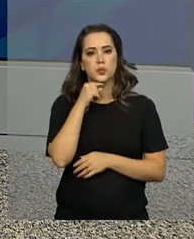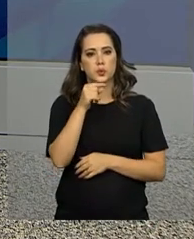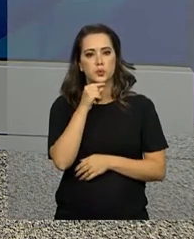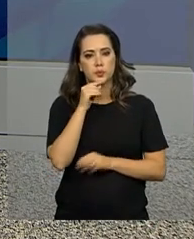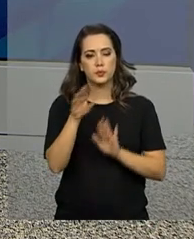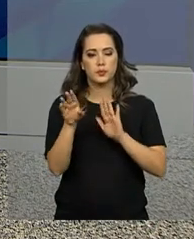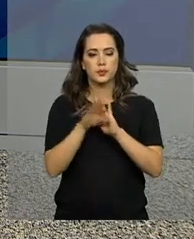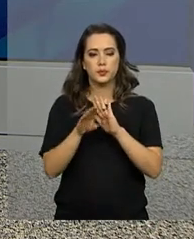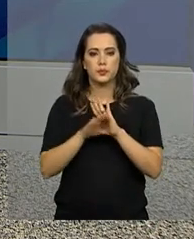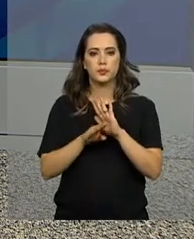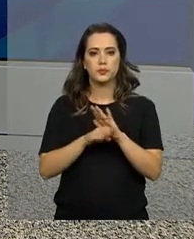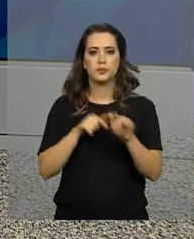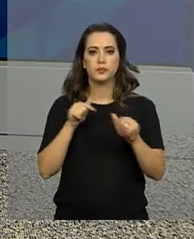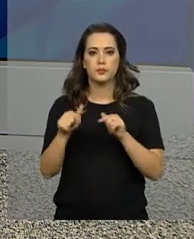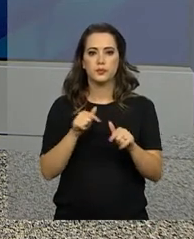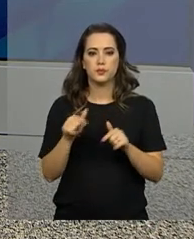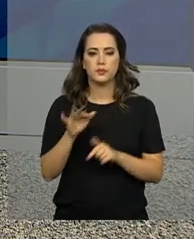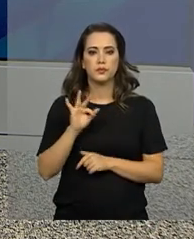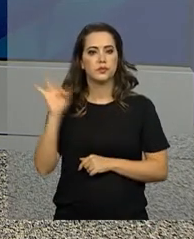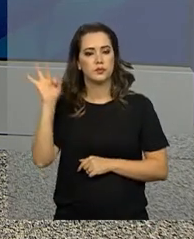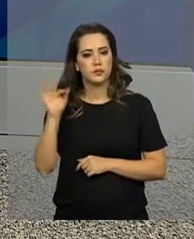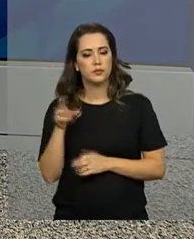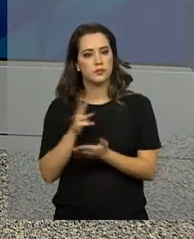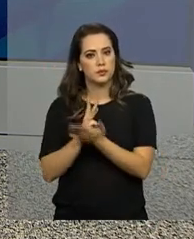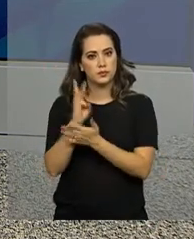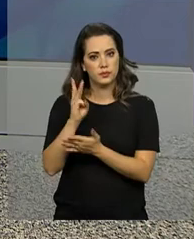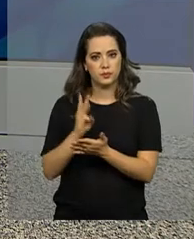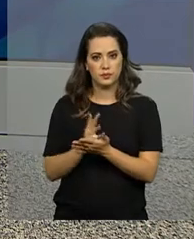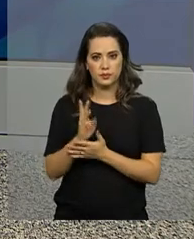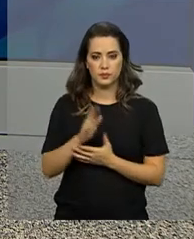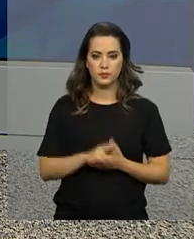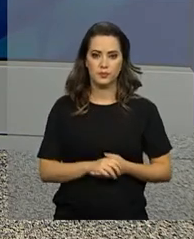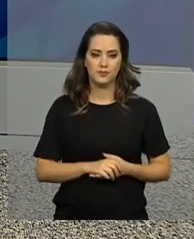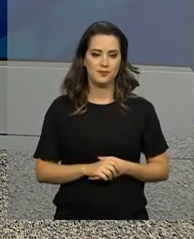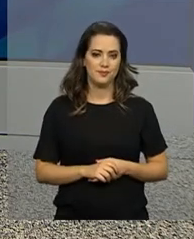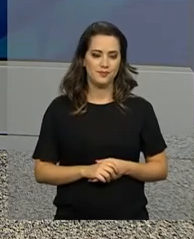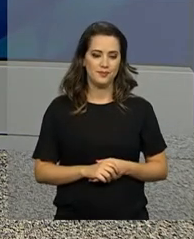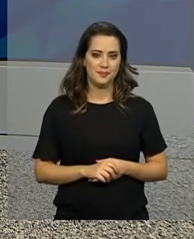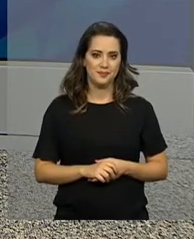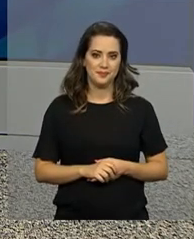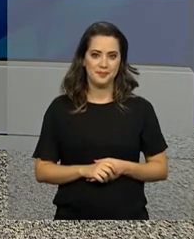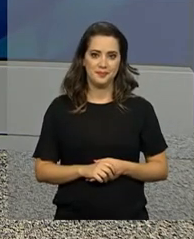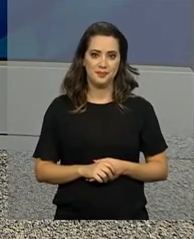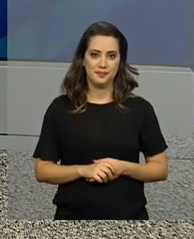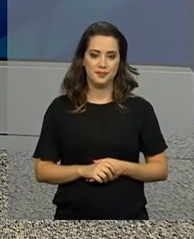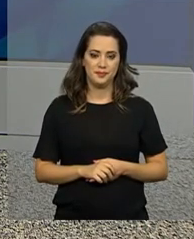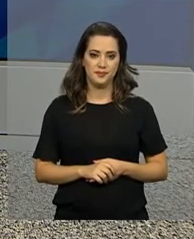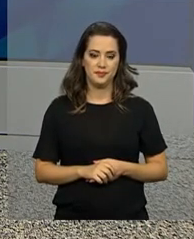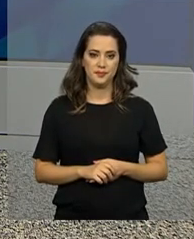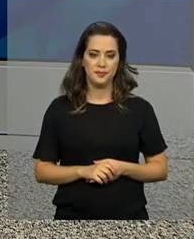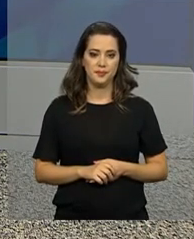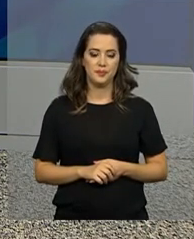dúvidas sobre programas e ações do Governo Federal para o nosso WhatsApp. Anote aí o número. o 619